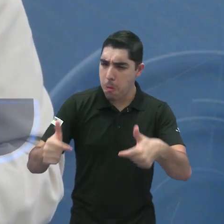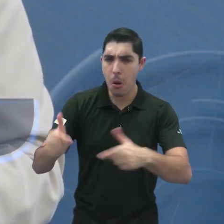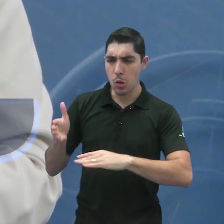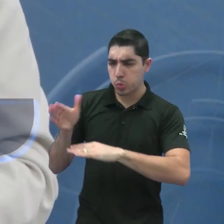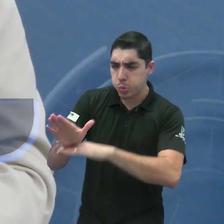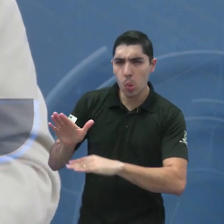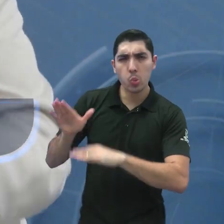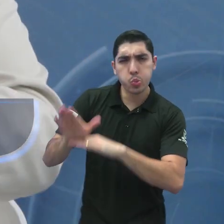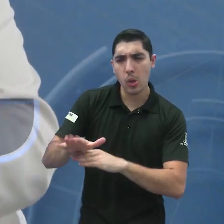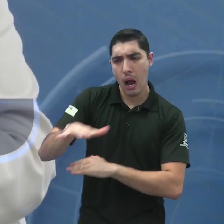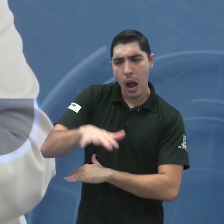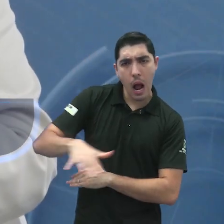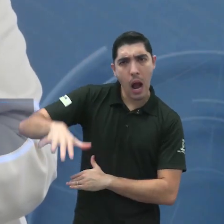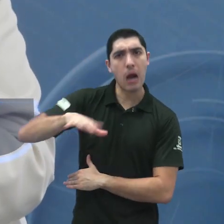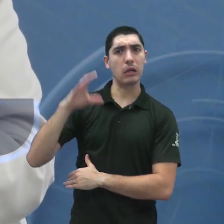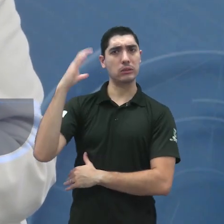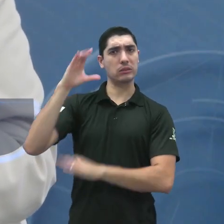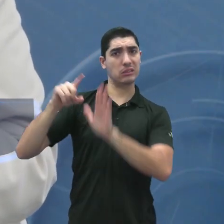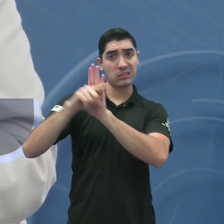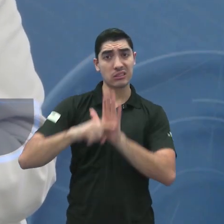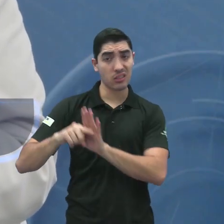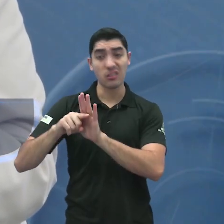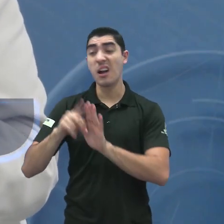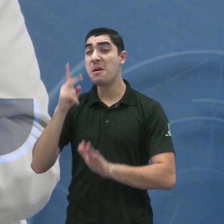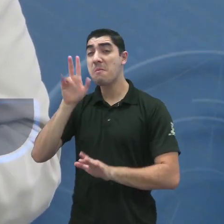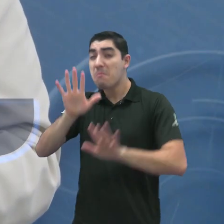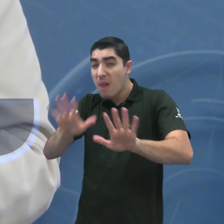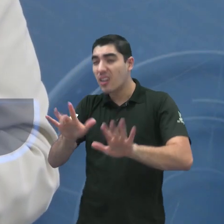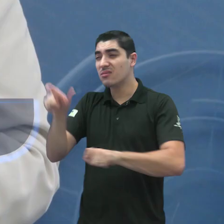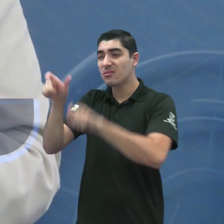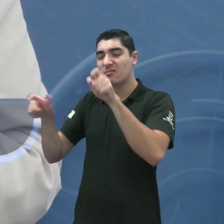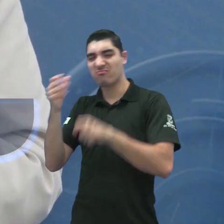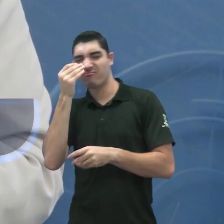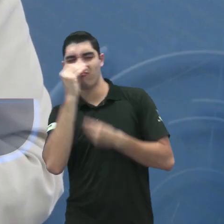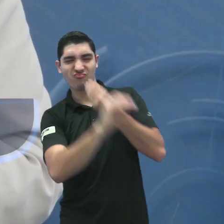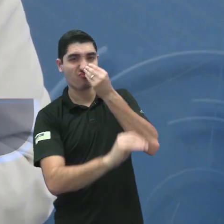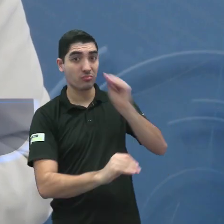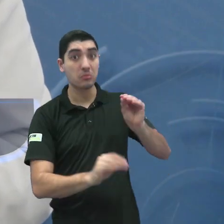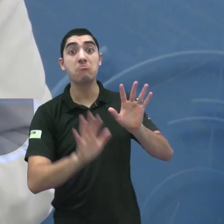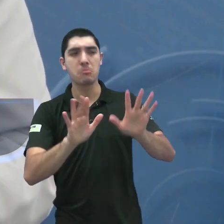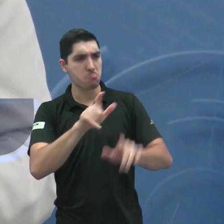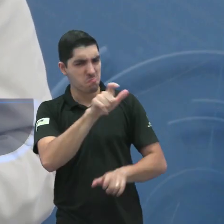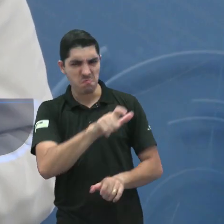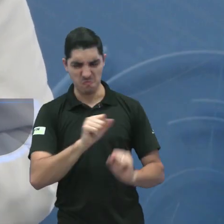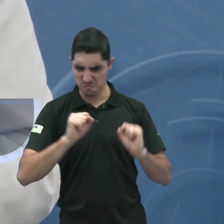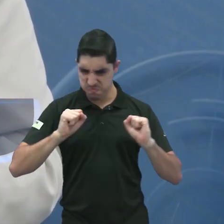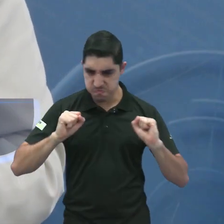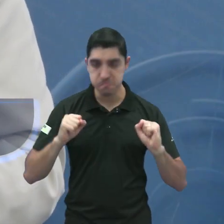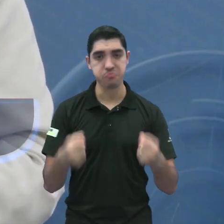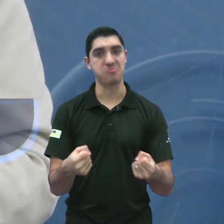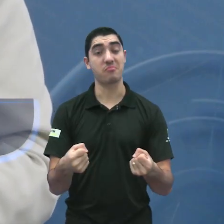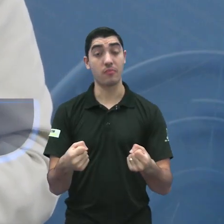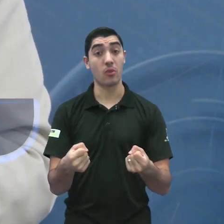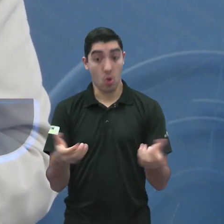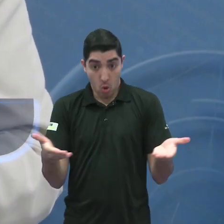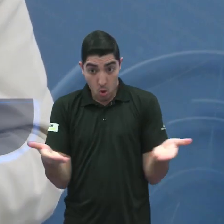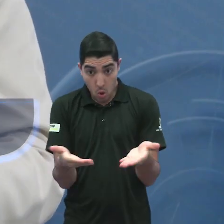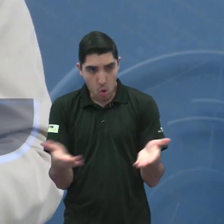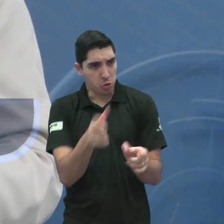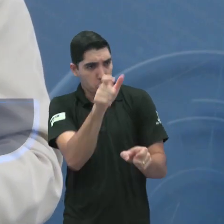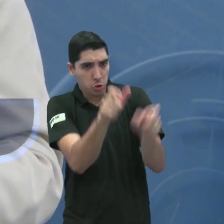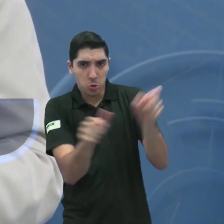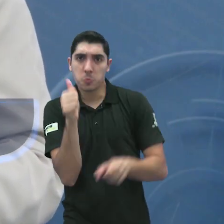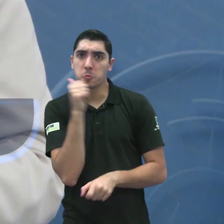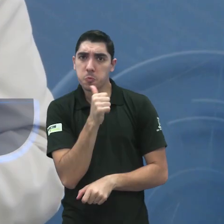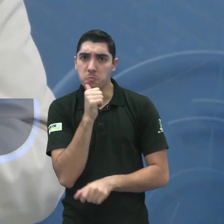história. Mesmo assim, mulheres nunca deixaram de fazer ciência, né? Hoje, elas já são